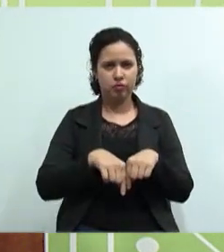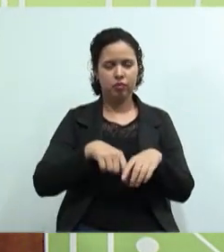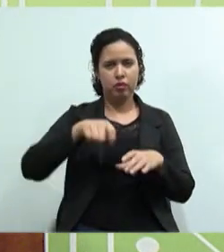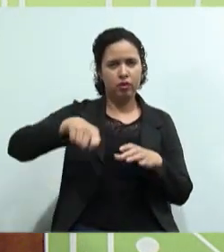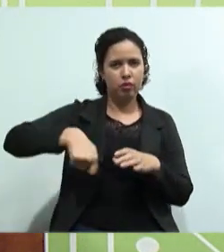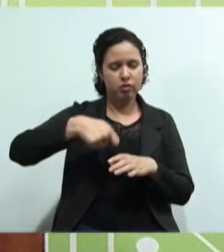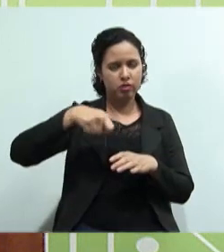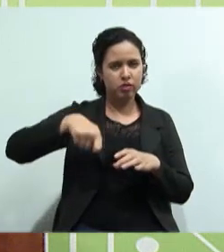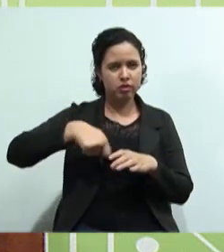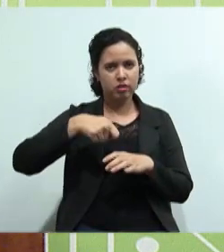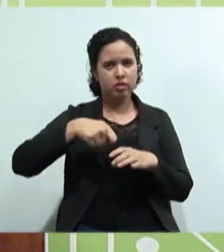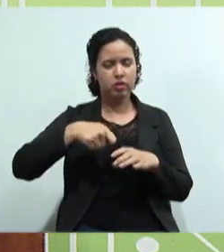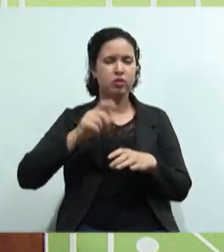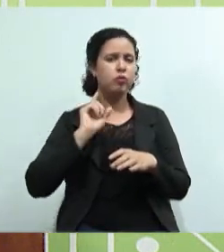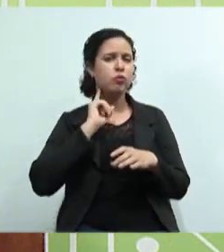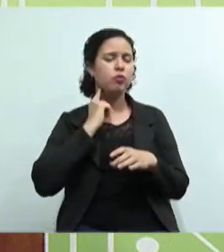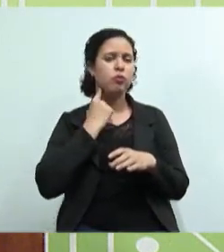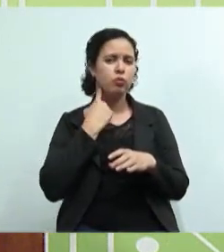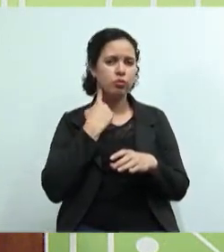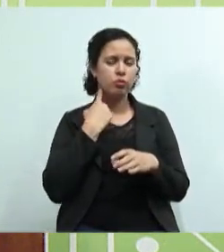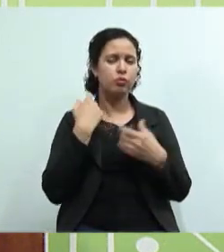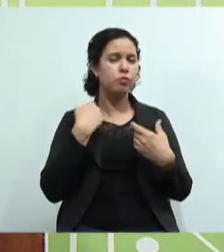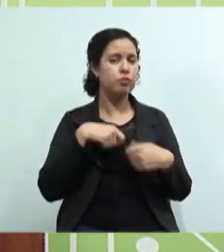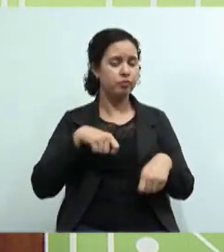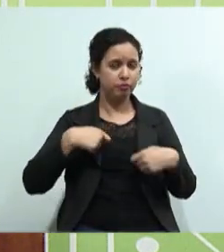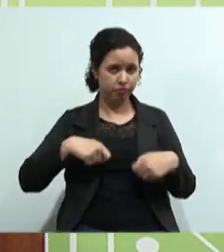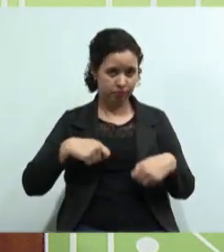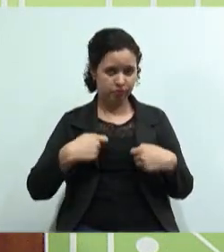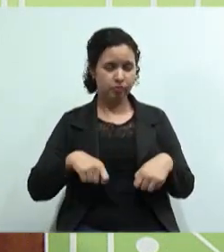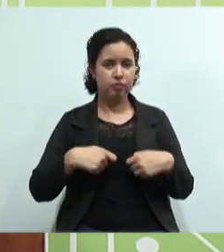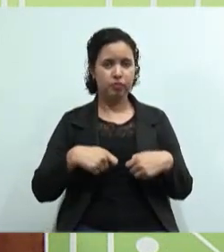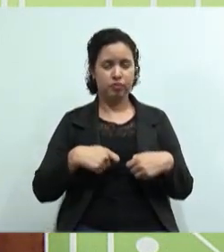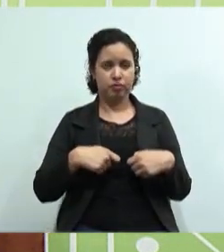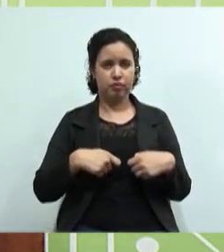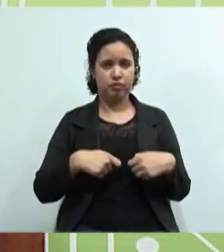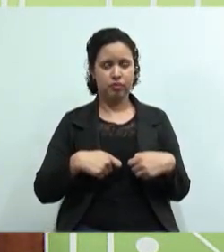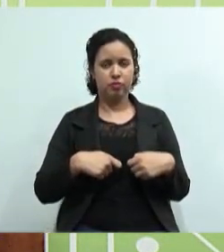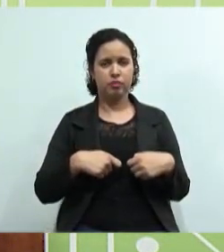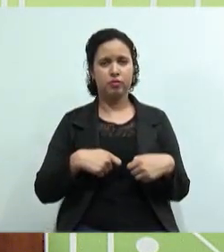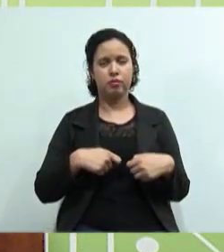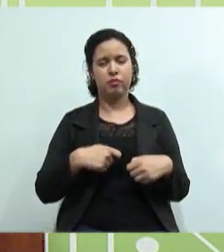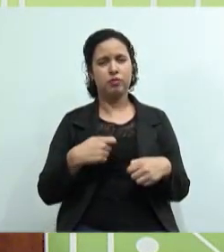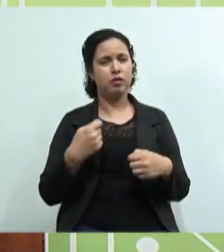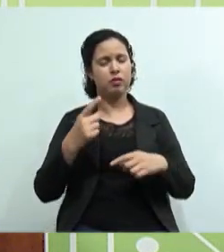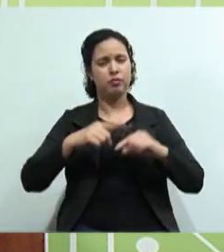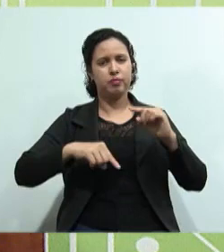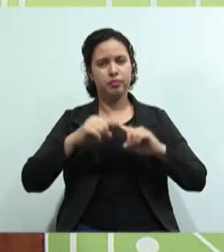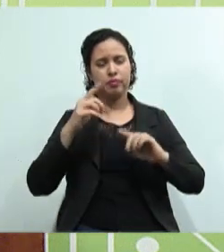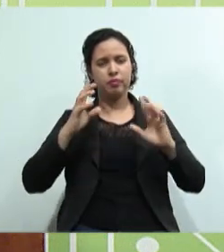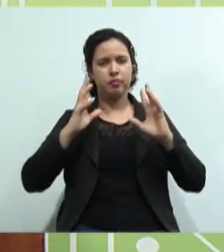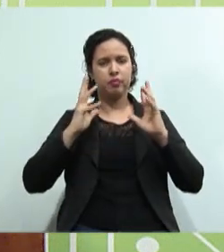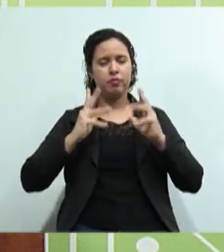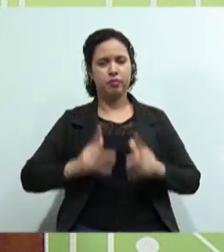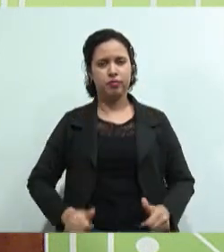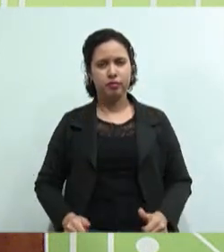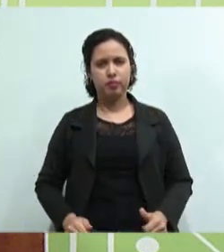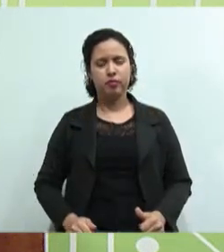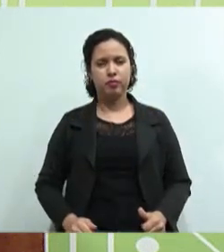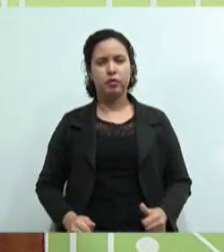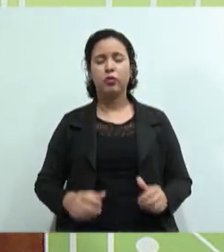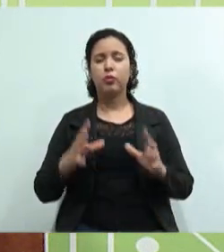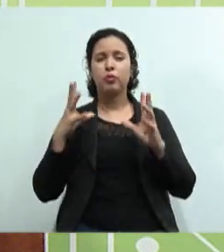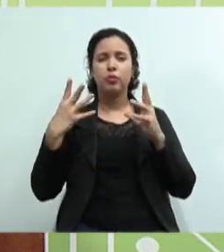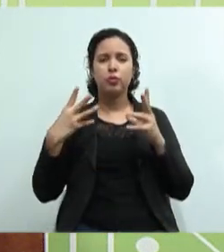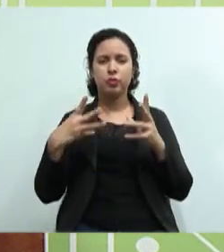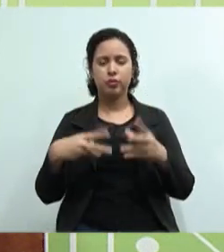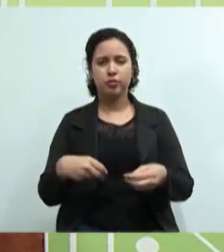cooperativa. Tá, eu preciso de material de limpeza e os custos indiretos. Então, eu tenho que mapear tudo isso e identificar para